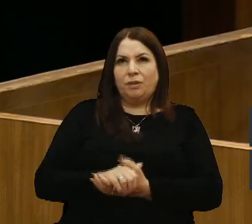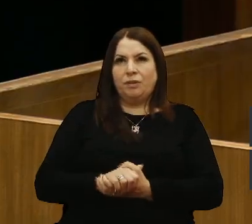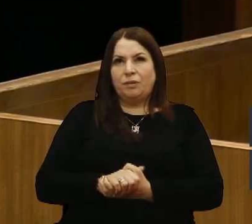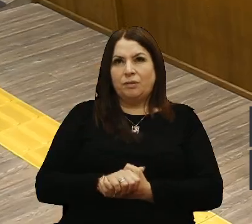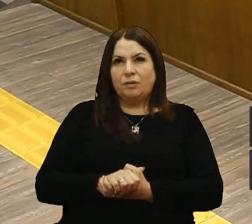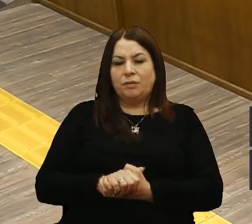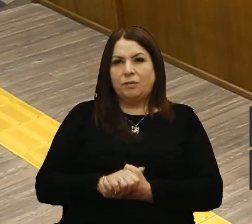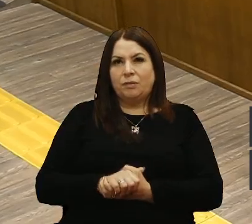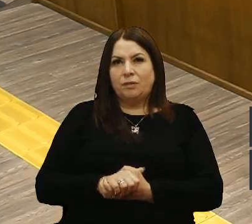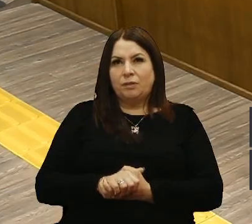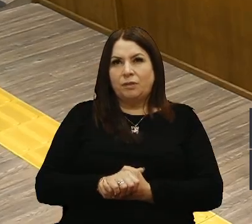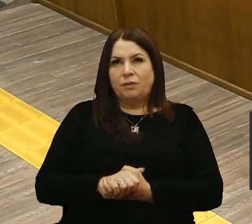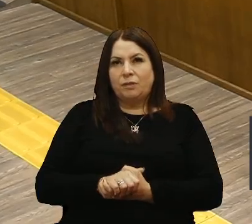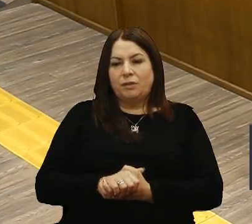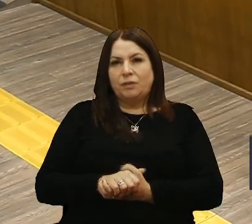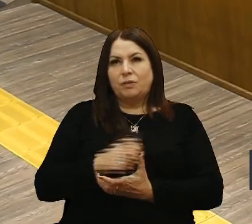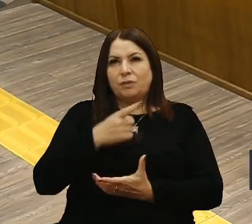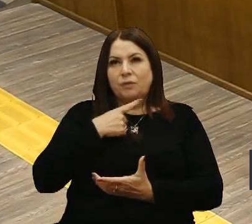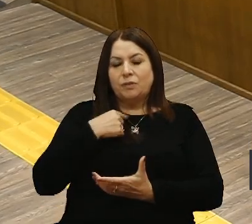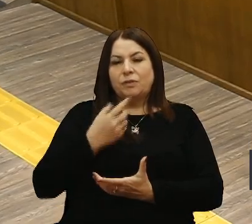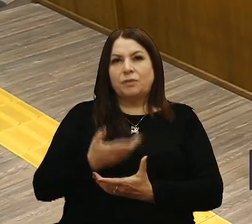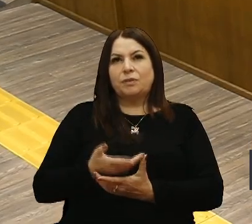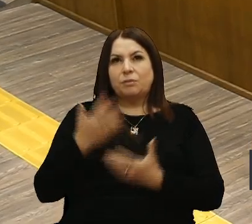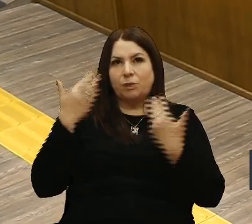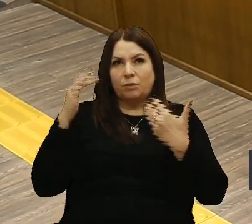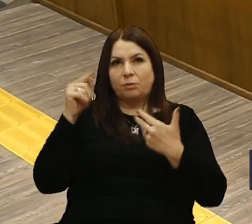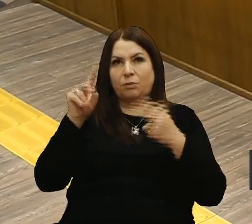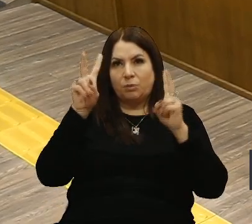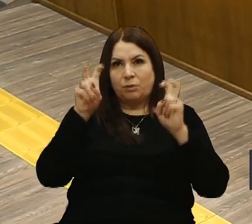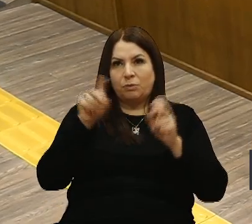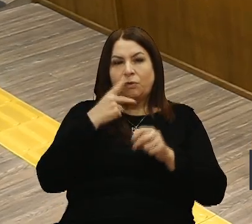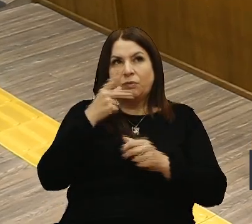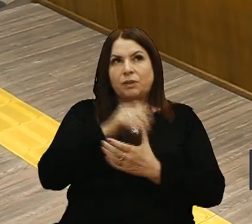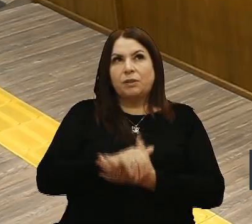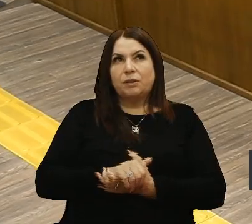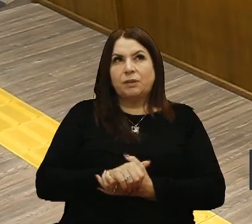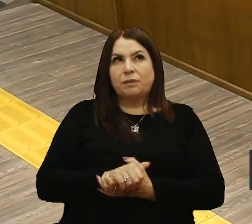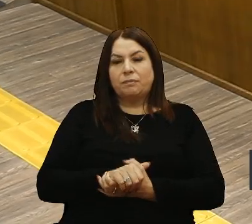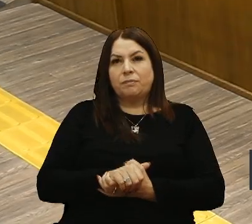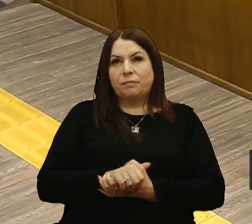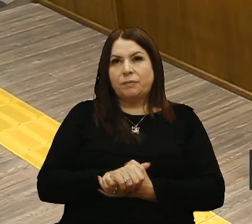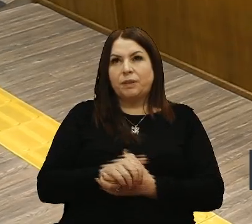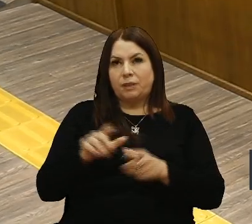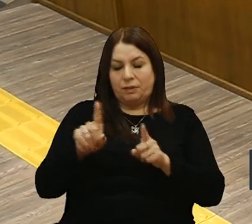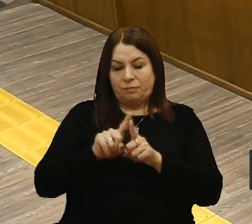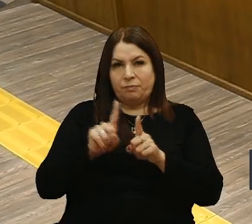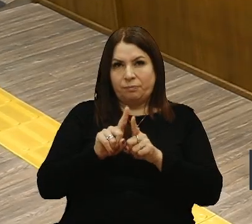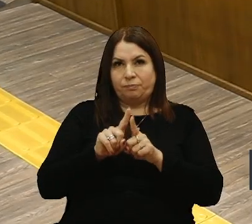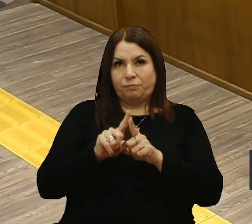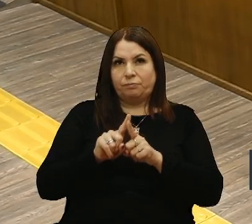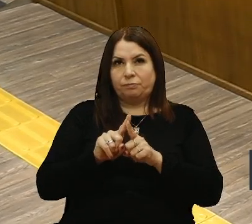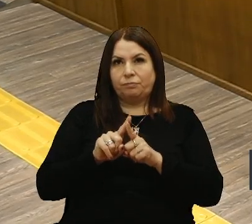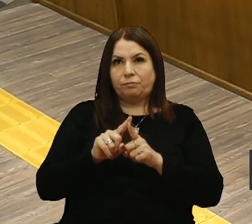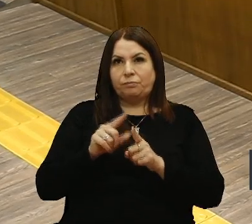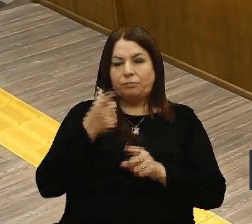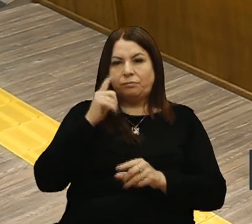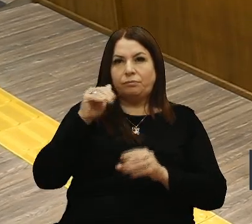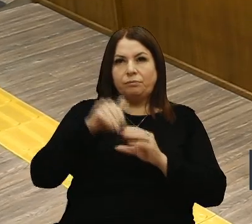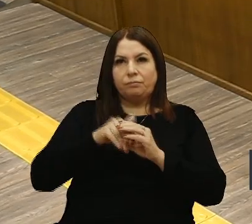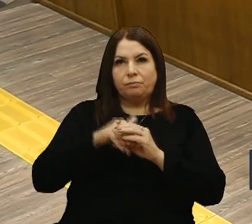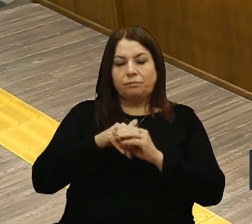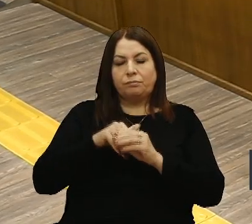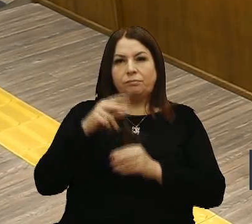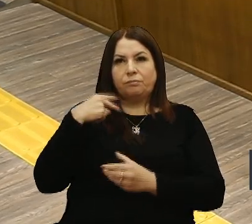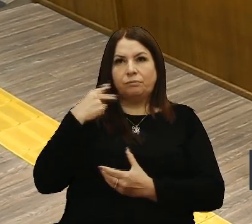imediato, vereador. Bem, eu gostaria de parabenizar pelo assunto e dizer para o senhor assim, eu também estou eleito vereador aqui